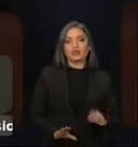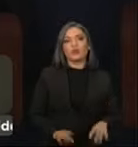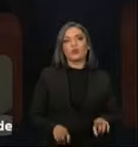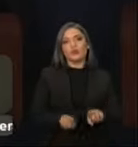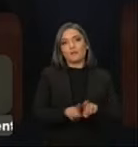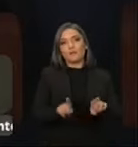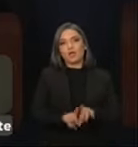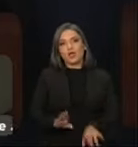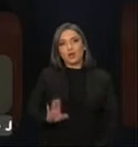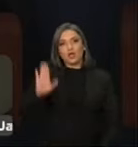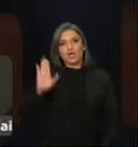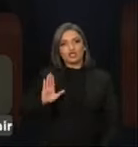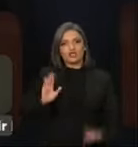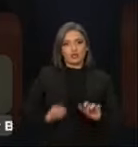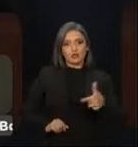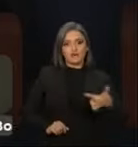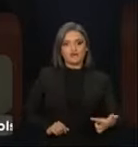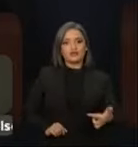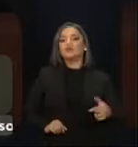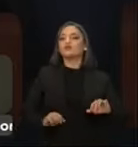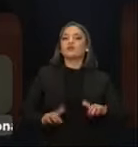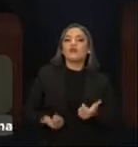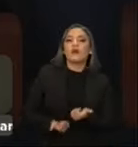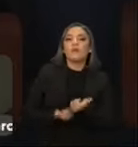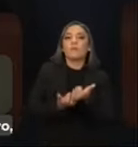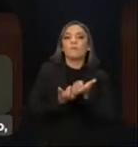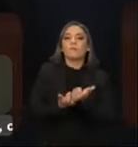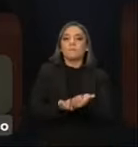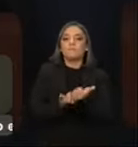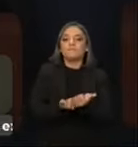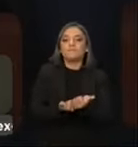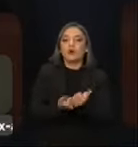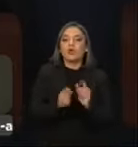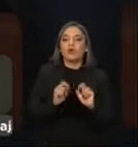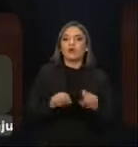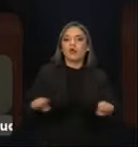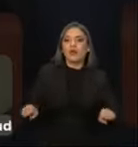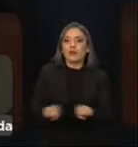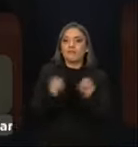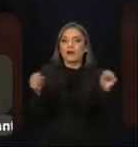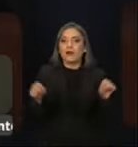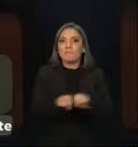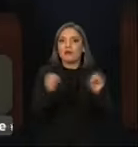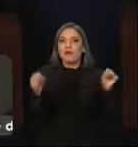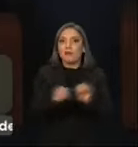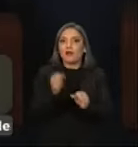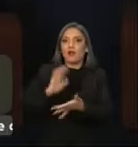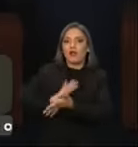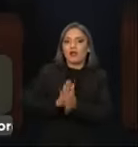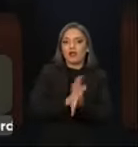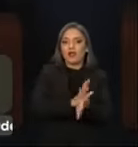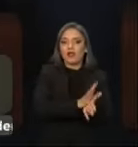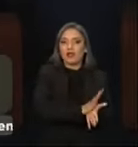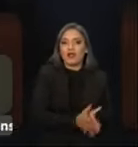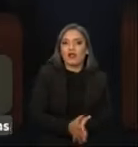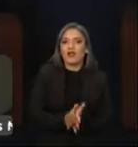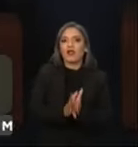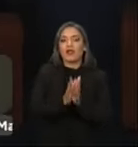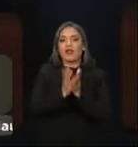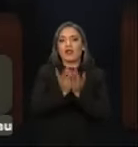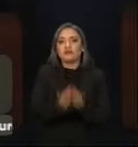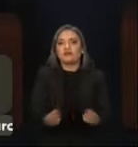vice-presidente, auxiliado moral e materialmente para destruição, inutilização e deterioração